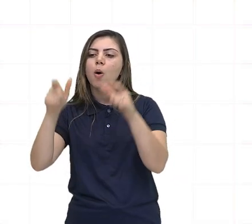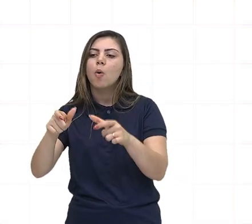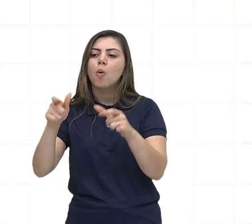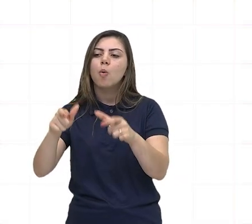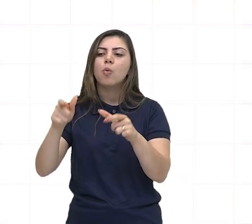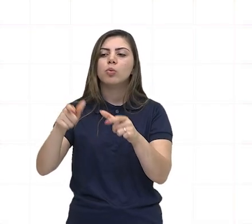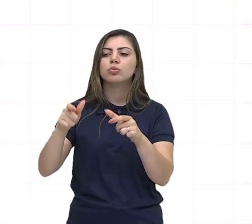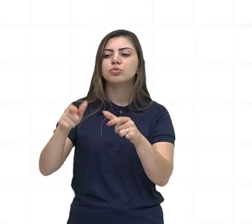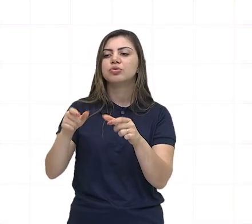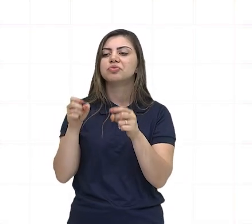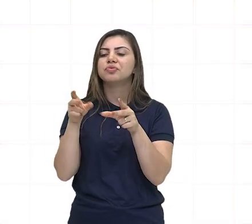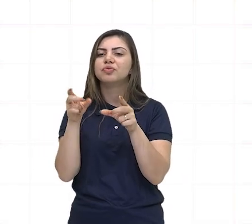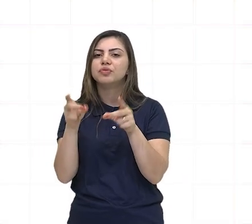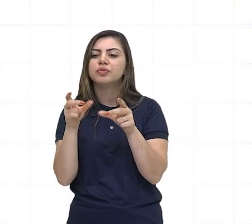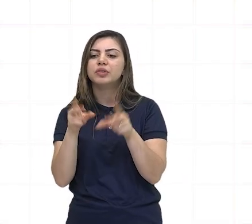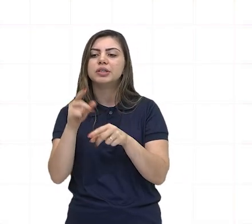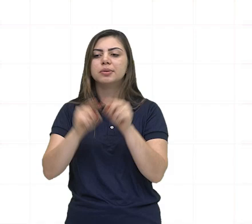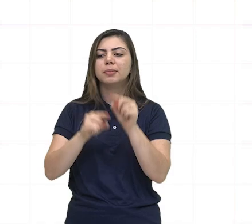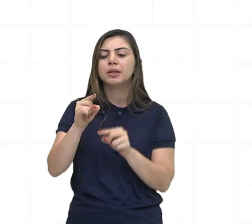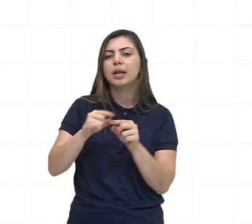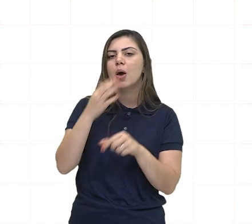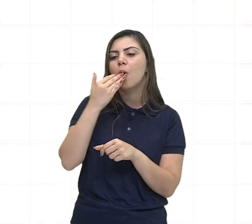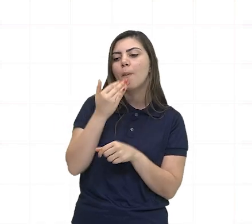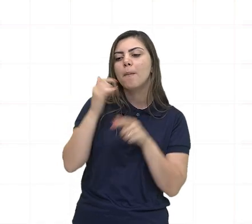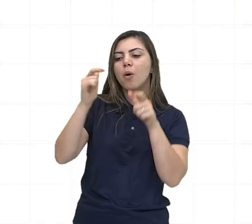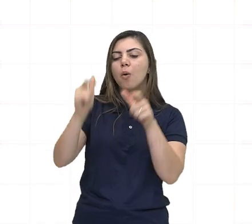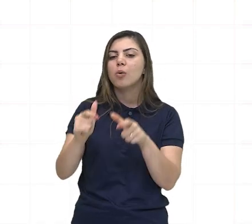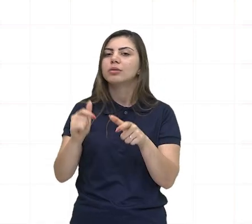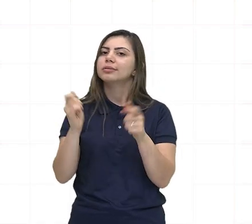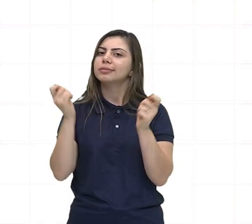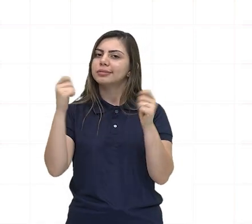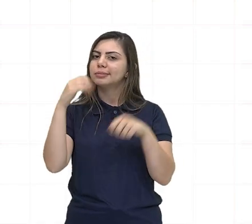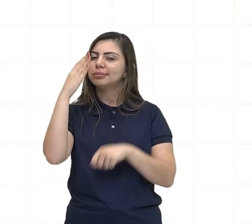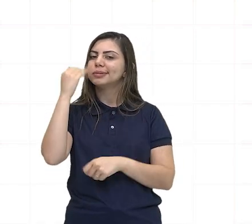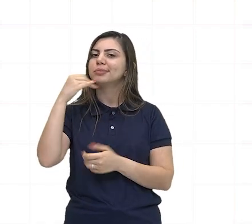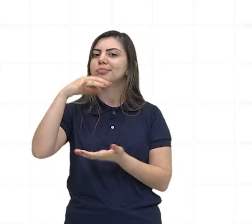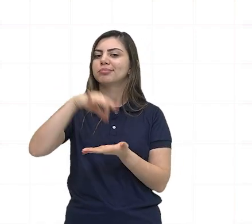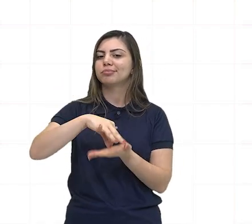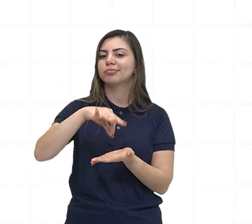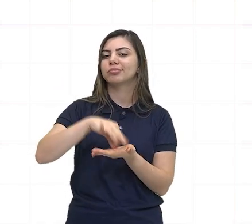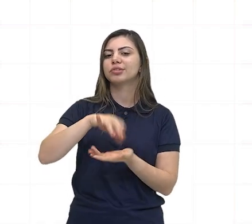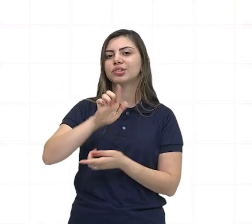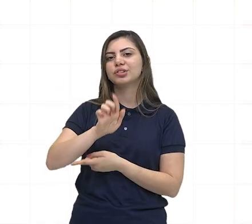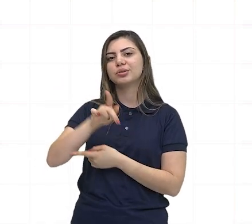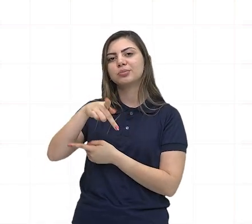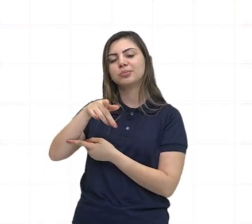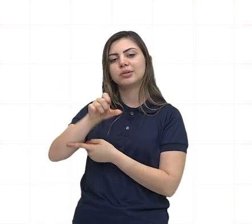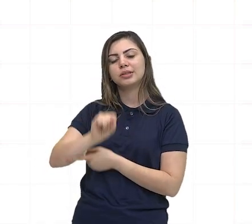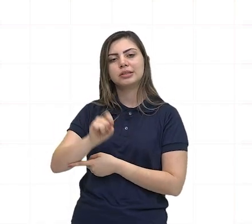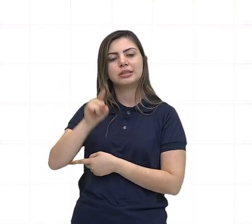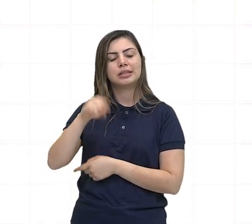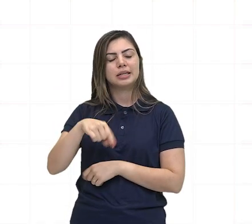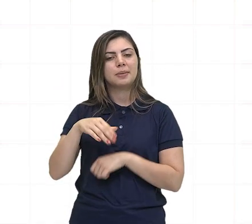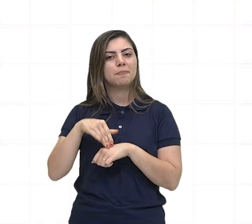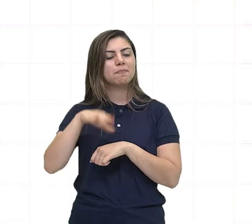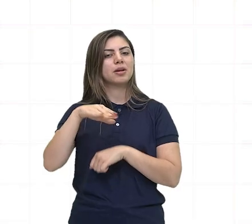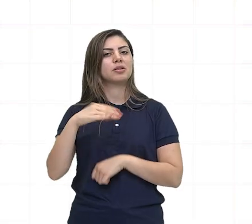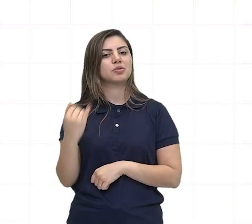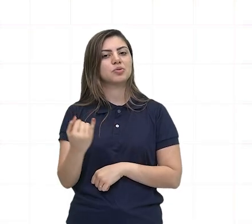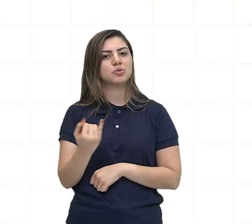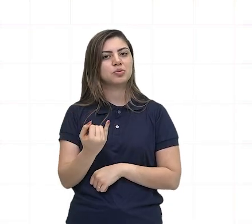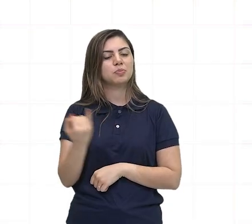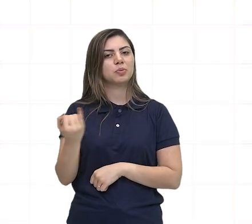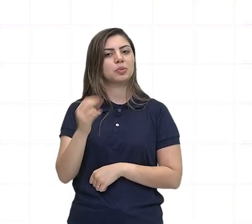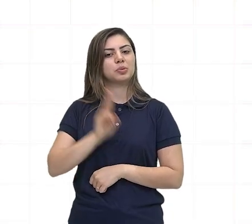estabelecimento que vende aquele produto, aquela comida, entre outros. Então, o GPS ele é um dos recursos mais